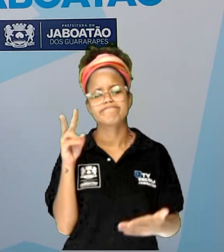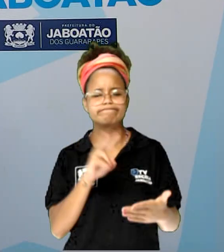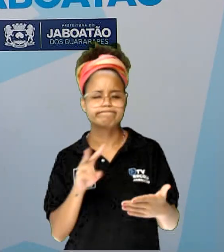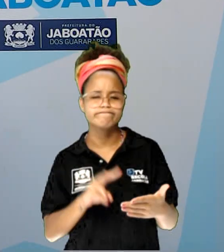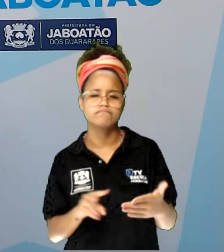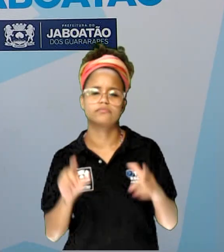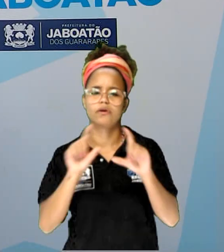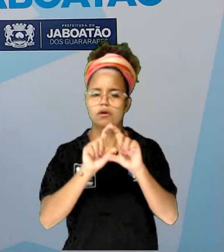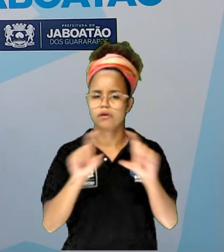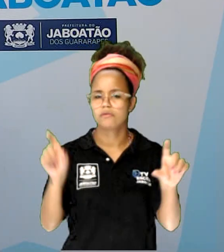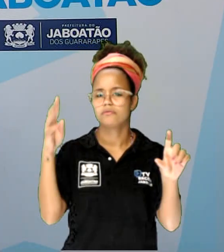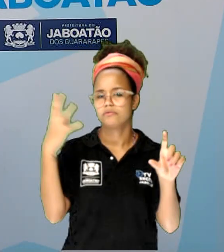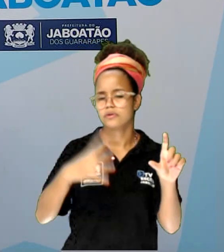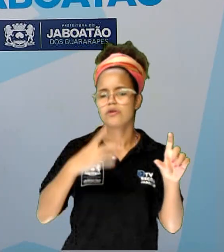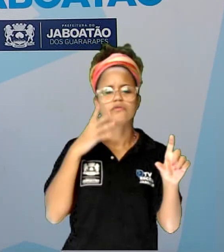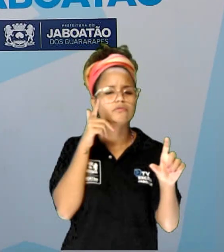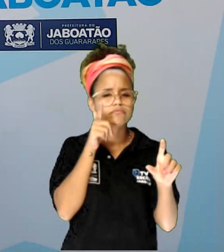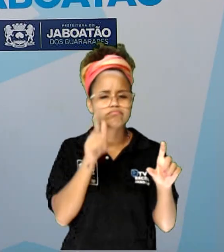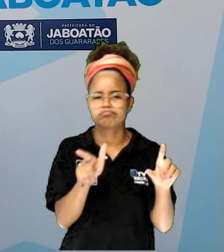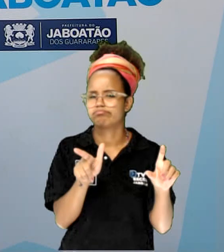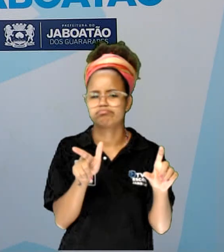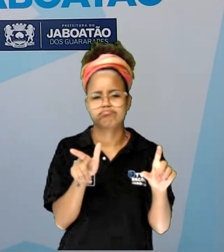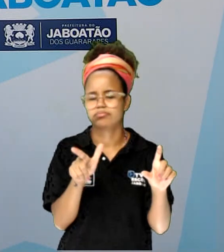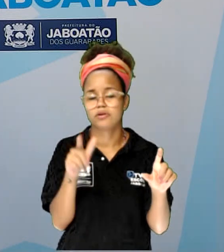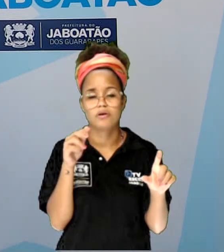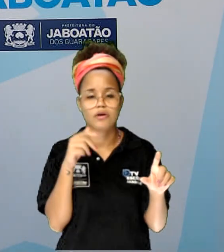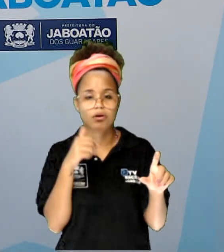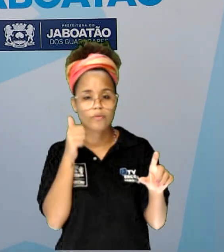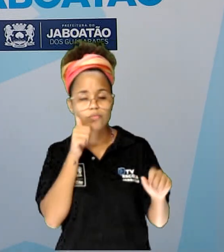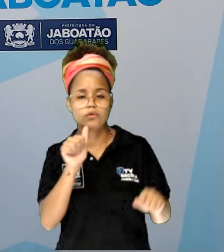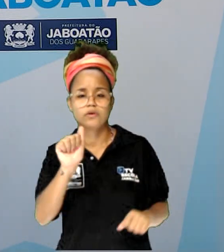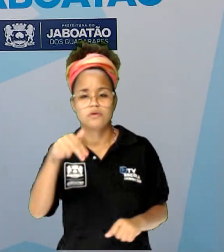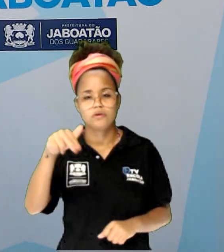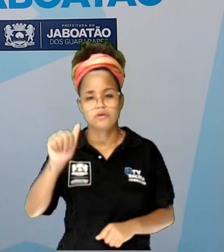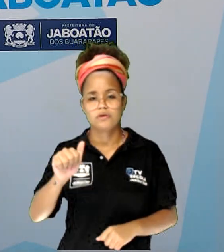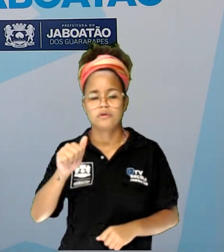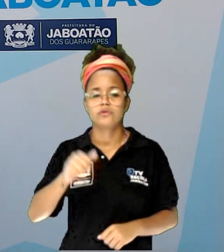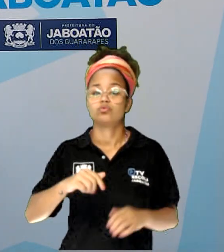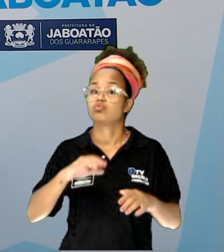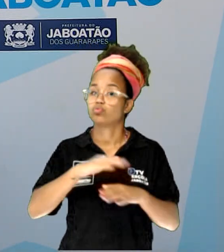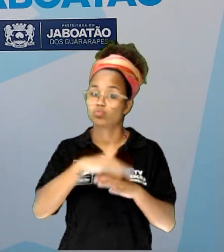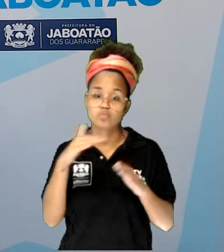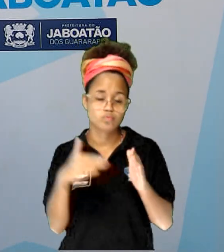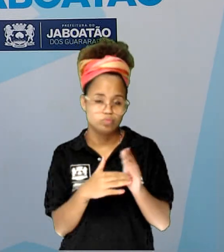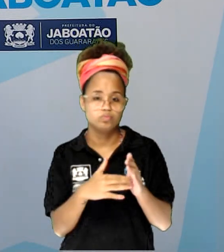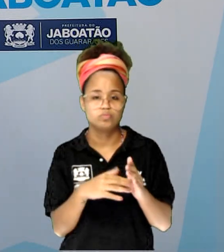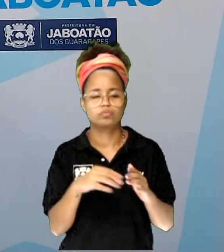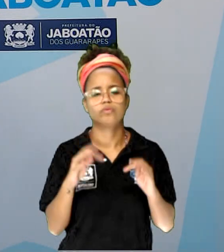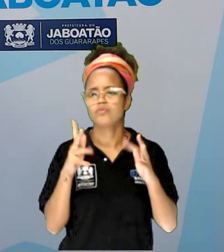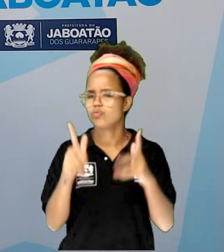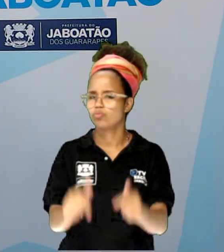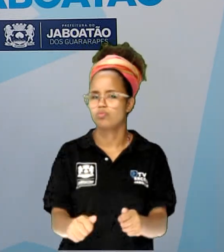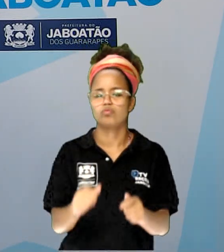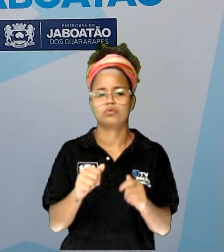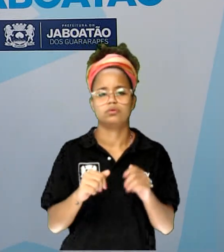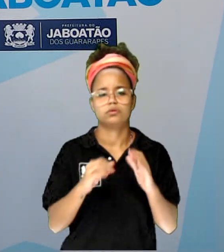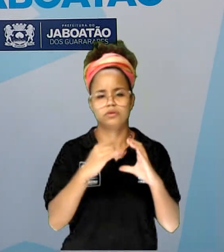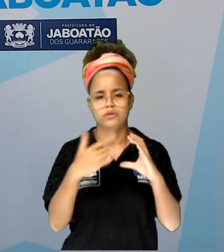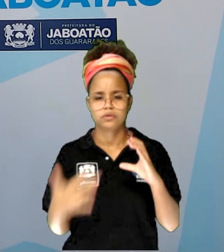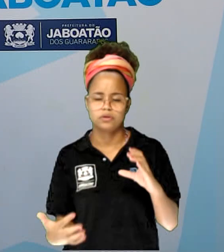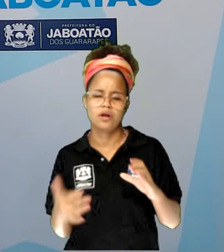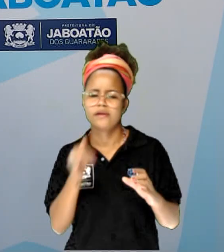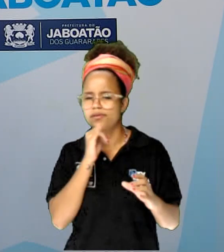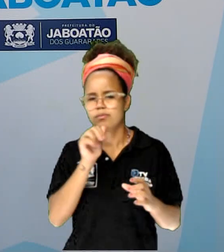item 4, a gente não consegue dar a Ana Dragão todas essas características, né? Como, por exemplo,